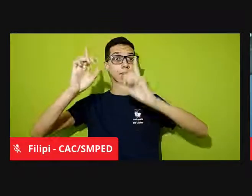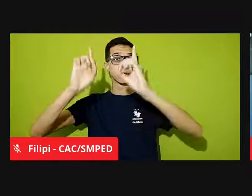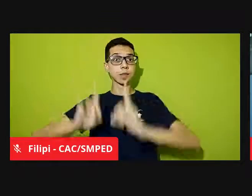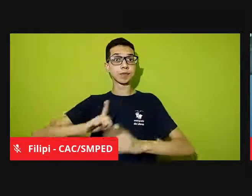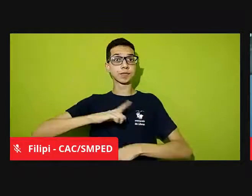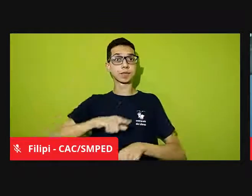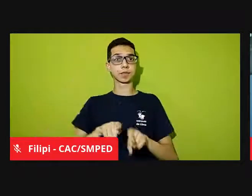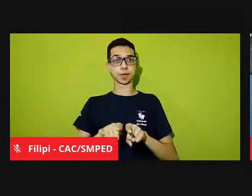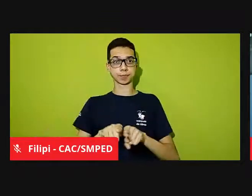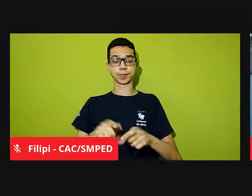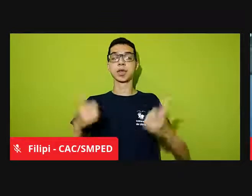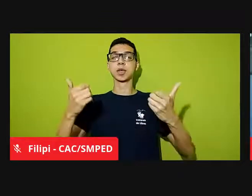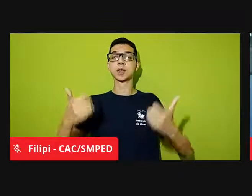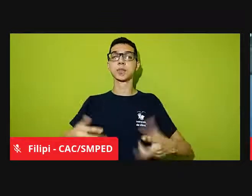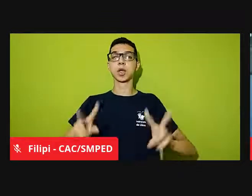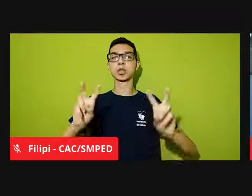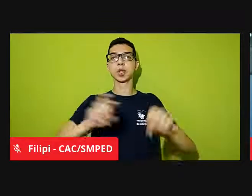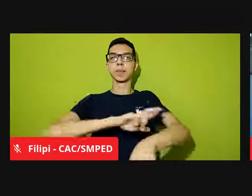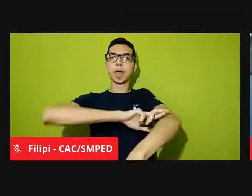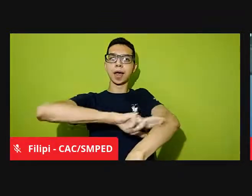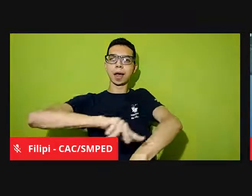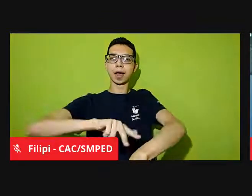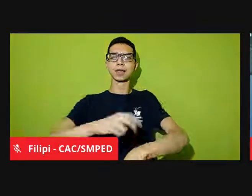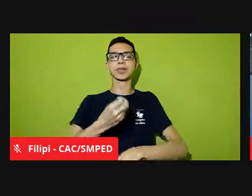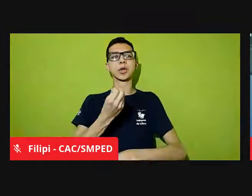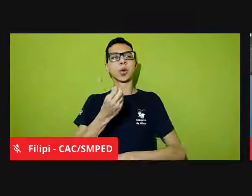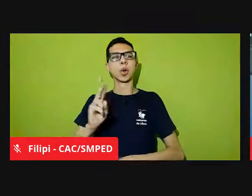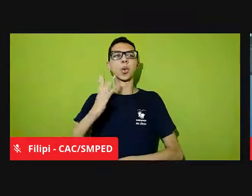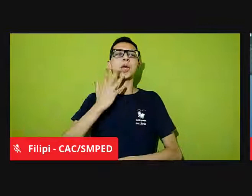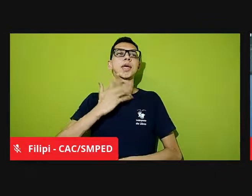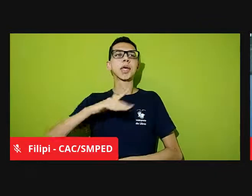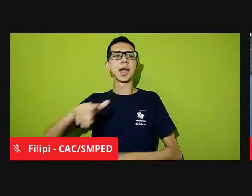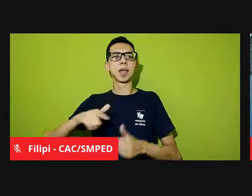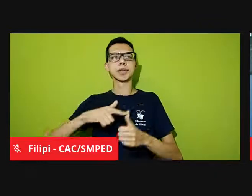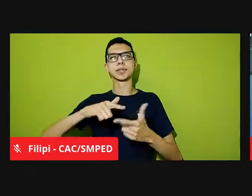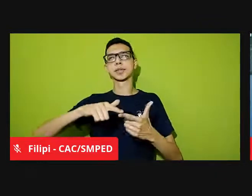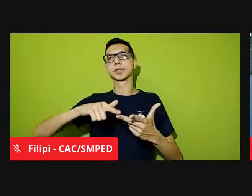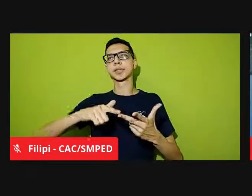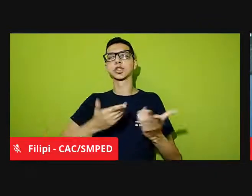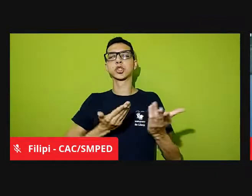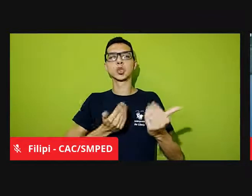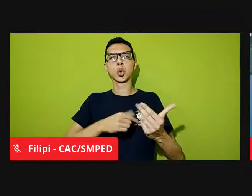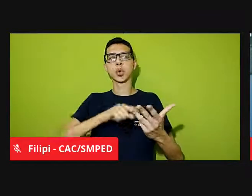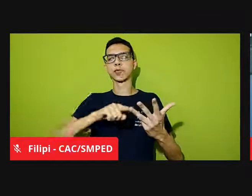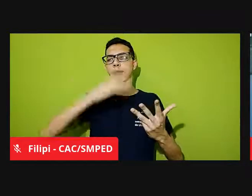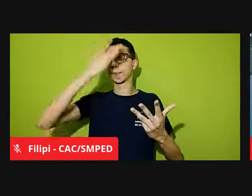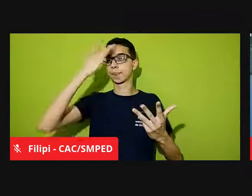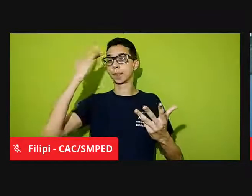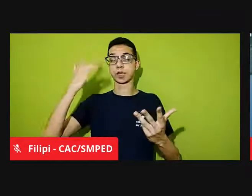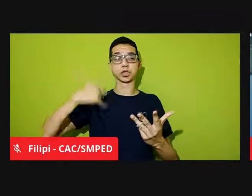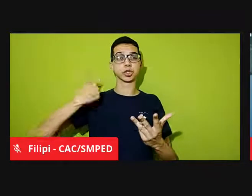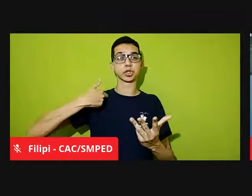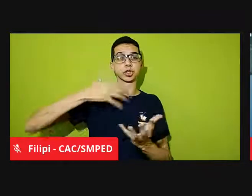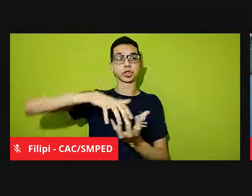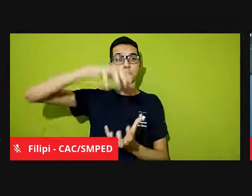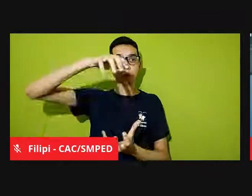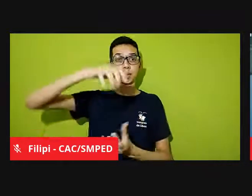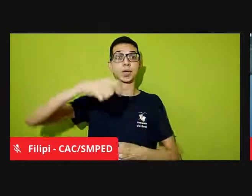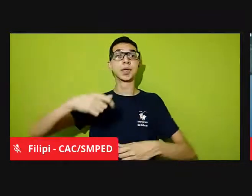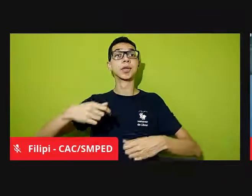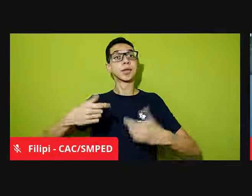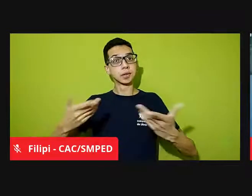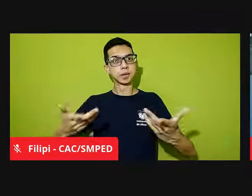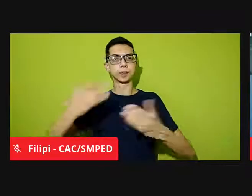falar de questões raciais, de criança, de juventude, de pessoa idosa, ou seja, tem a pessoa